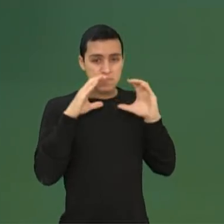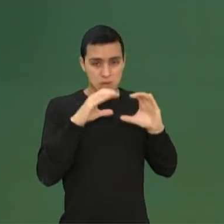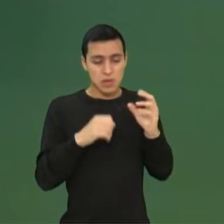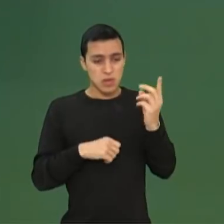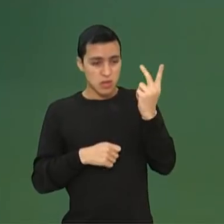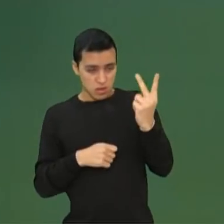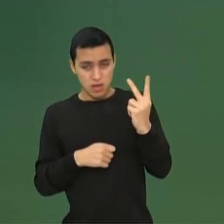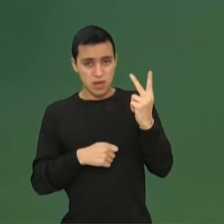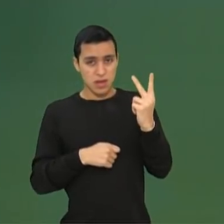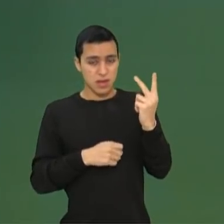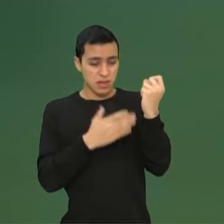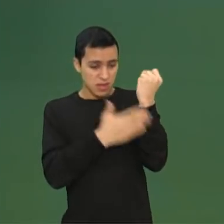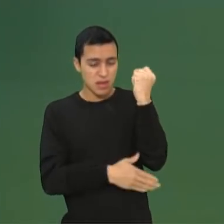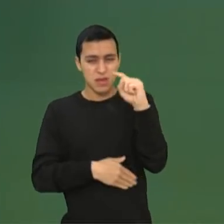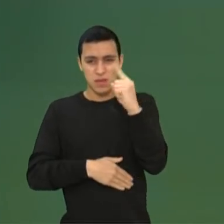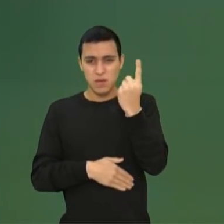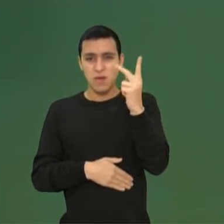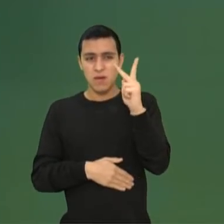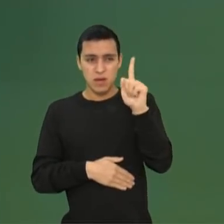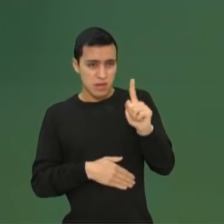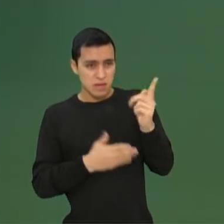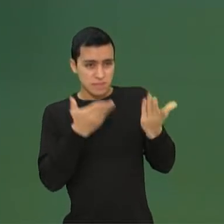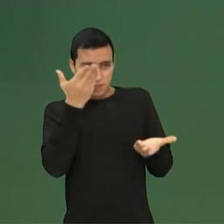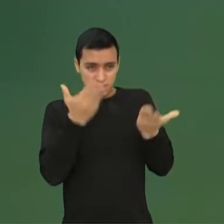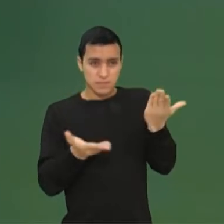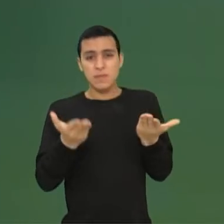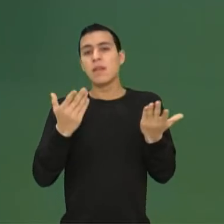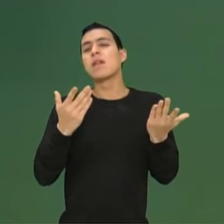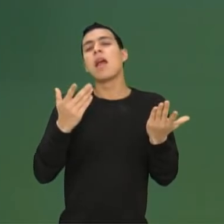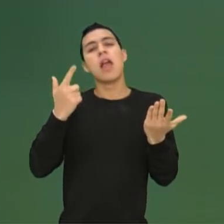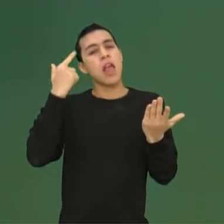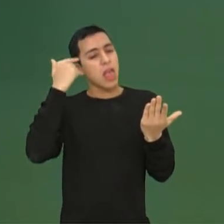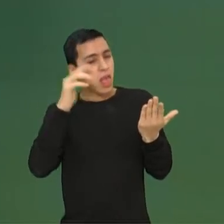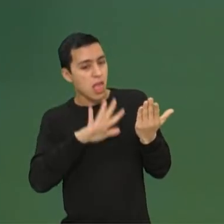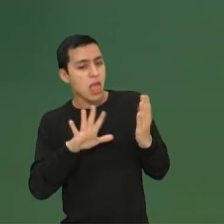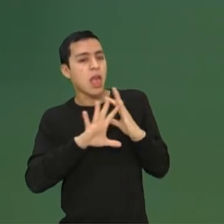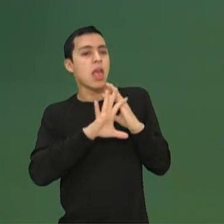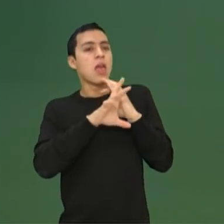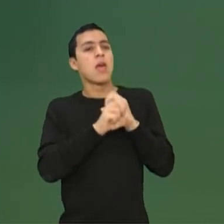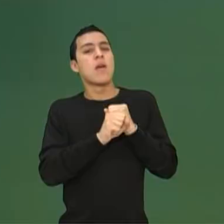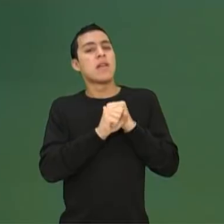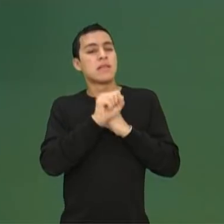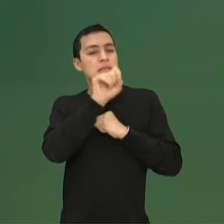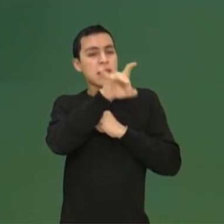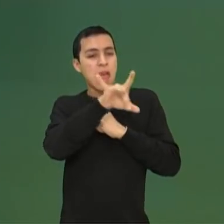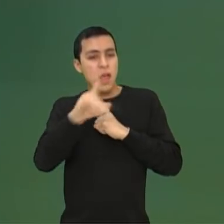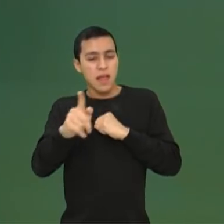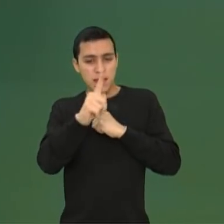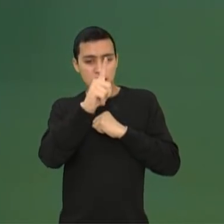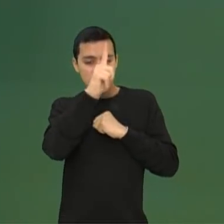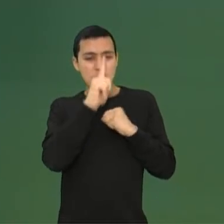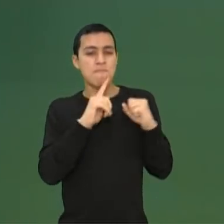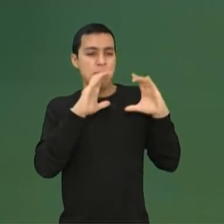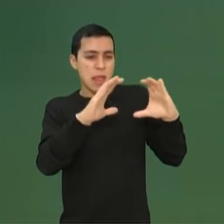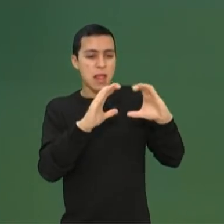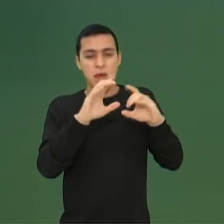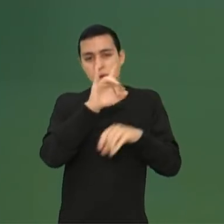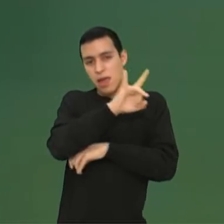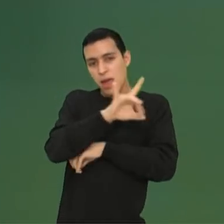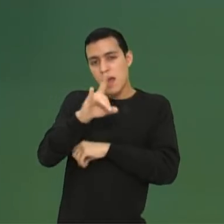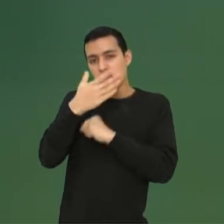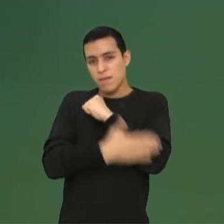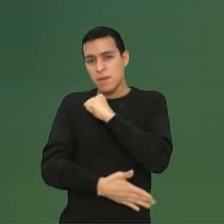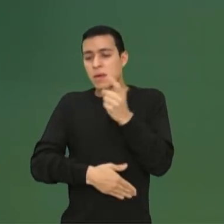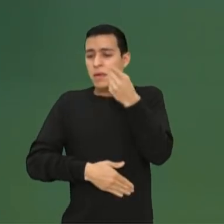abacaxis e um pezinho de 1 quilo e está equilibrado, você tem que ter uma noção de quanto pesa cada melão e cada abacaxi.